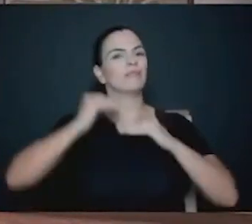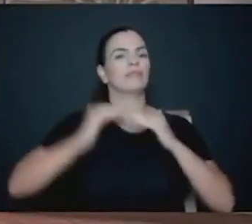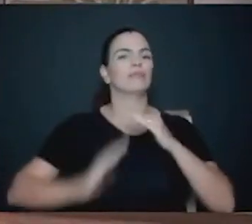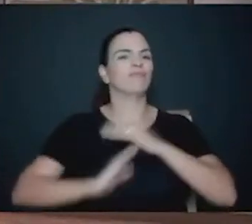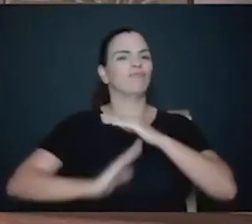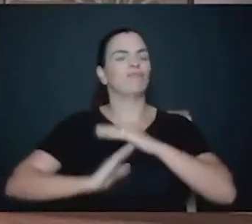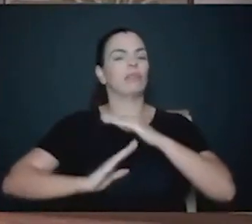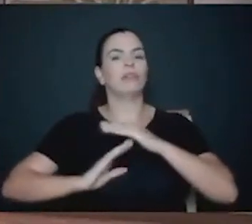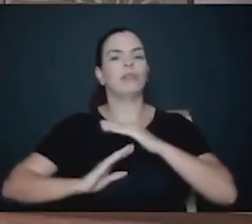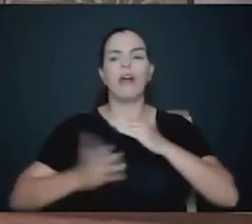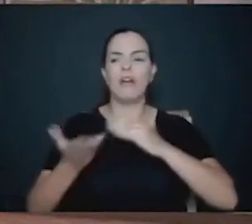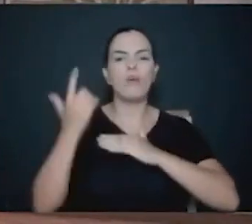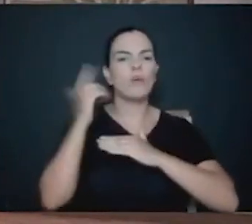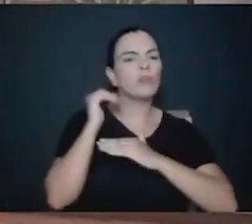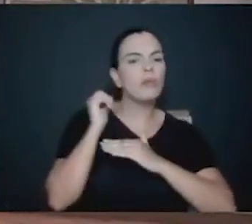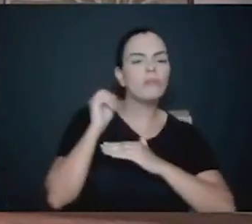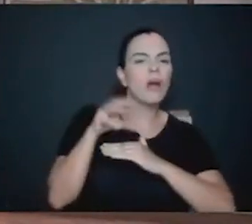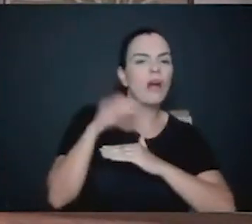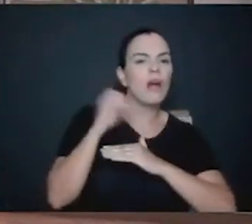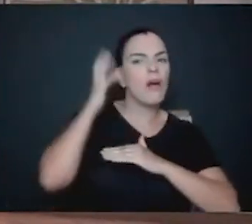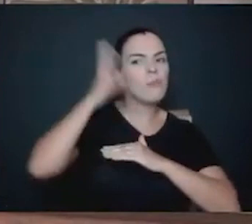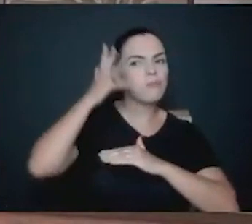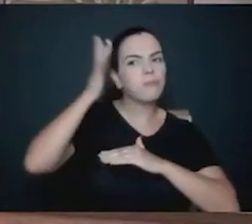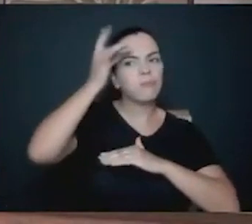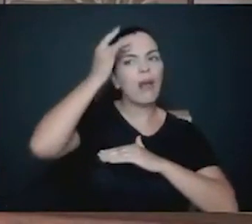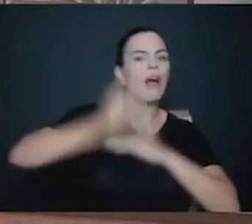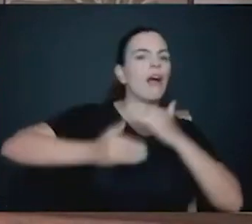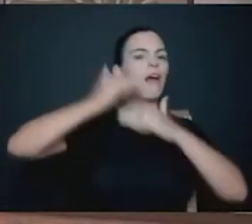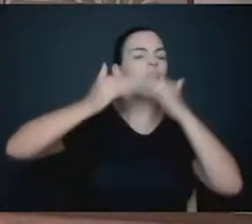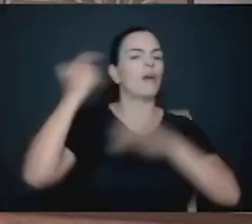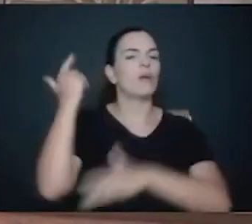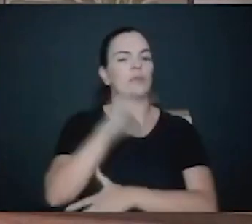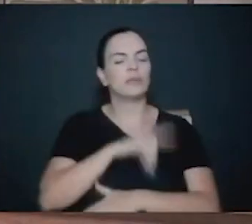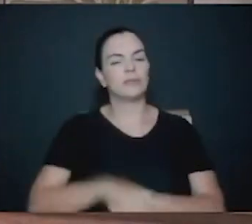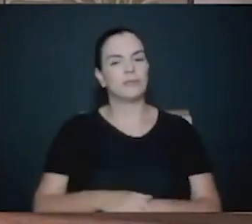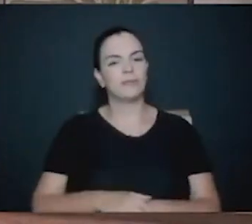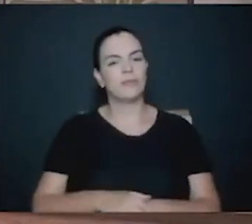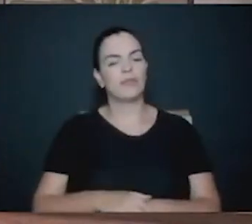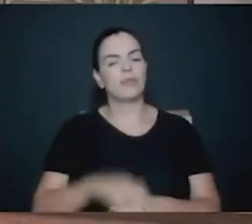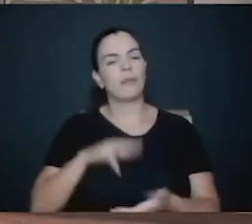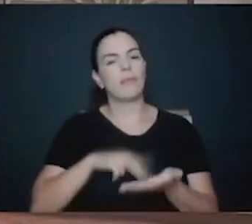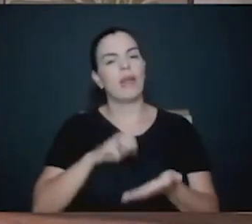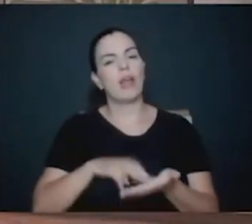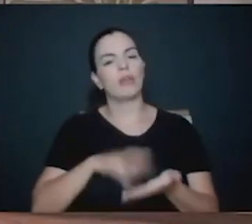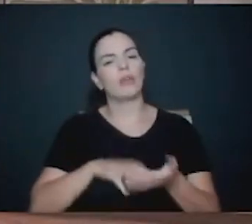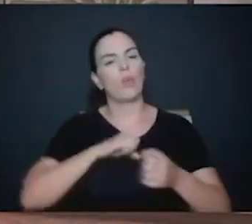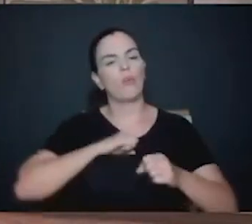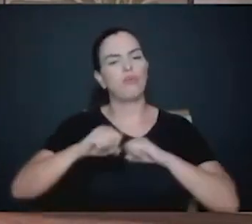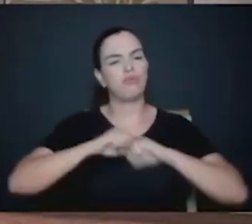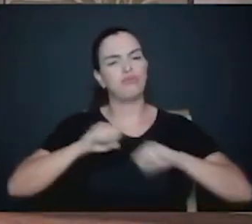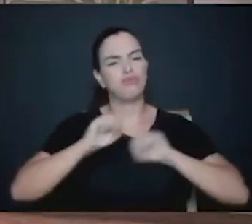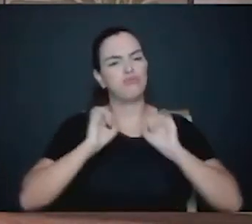alçar novos voos em tempos de recorde. O método Turbine Suas Vendas, que é o carro-chefe do meu